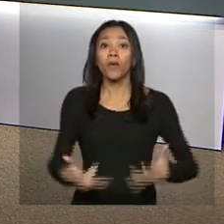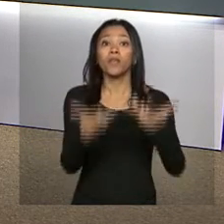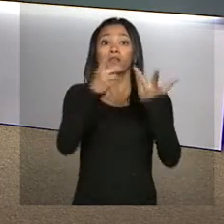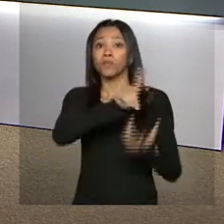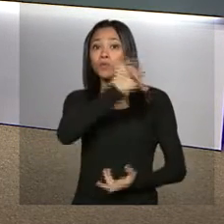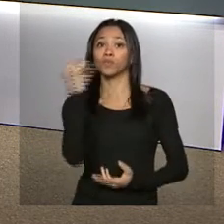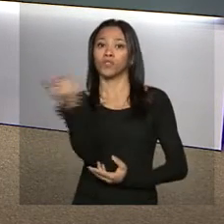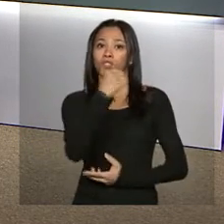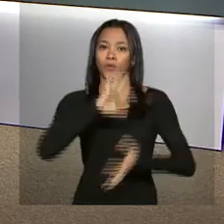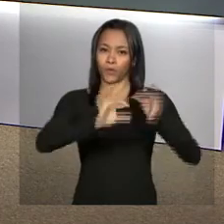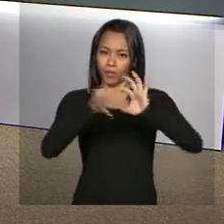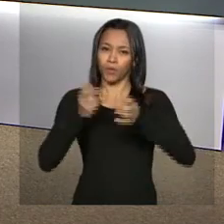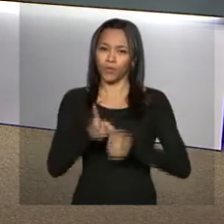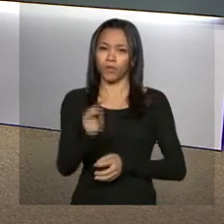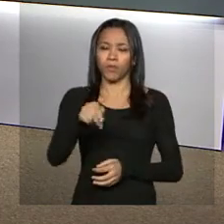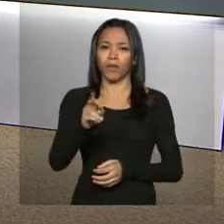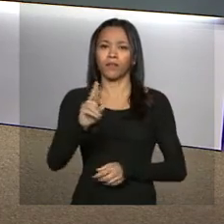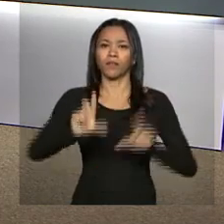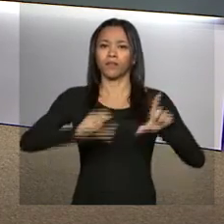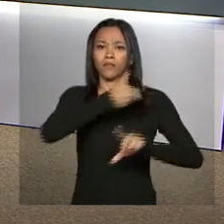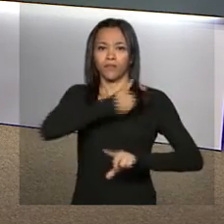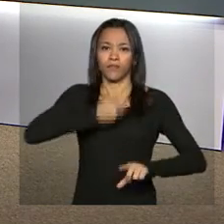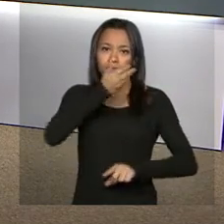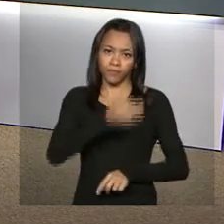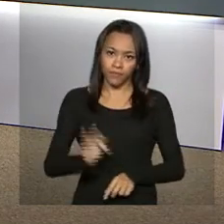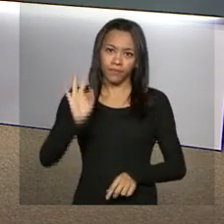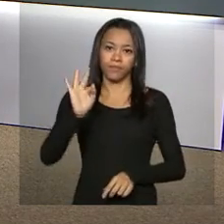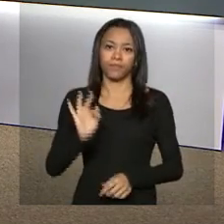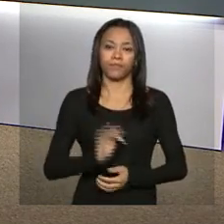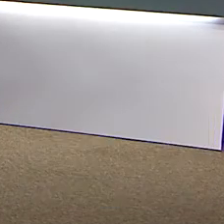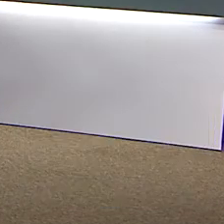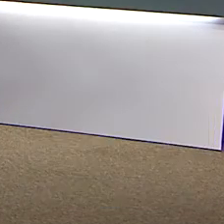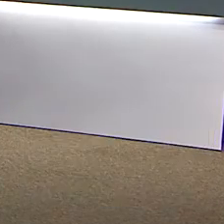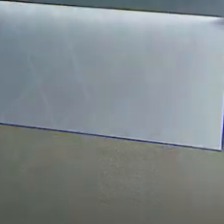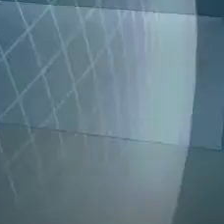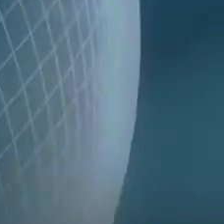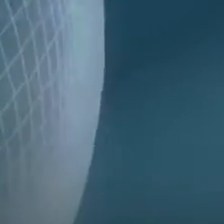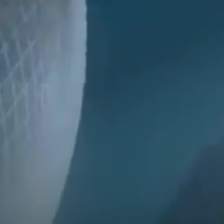olímpico continua com a gente e br a tv do governo federal